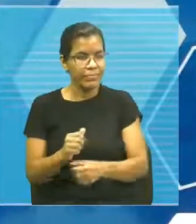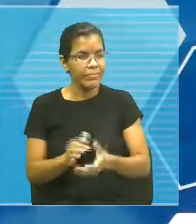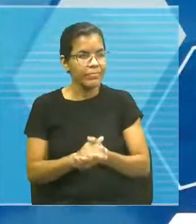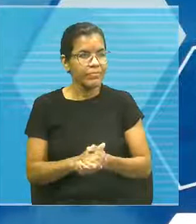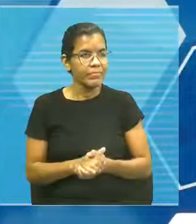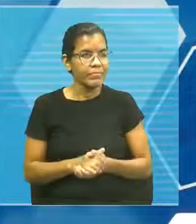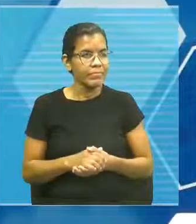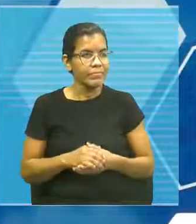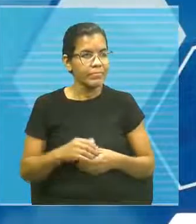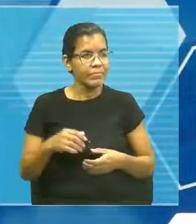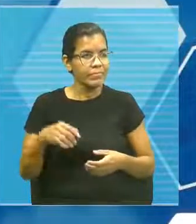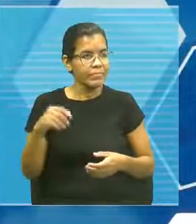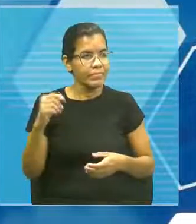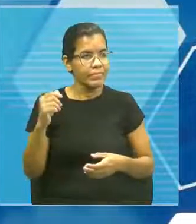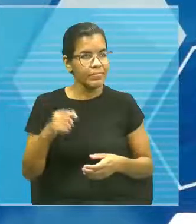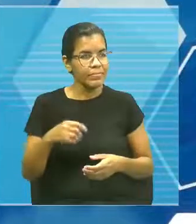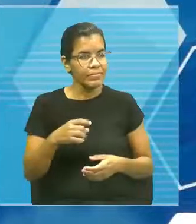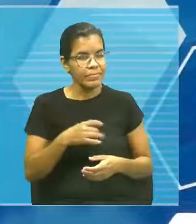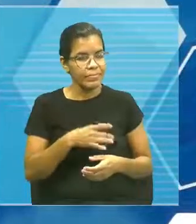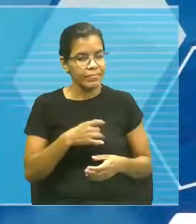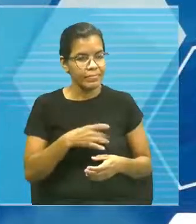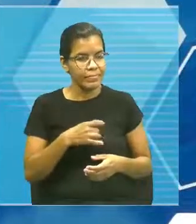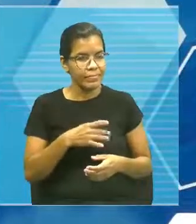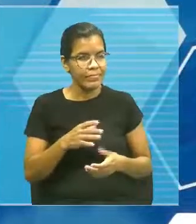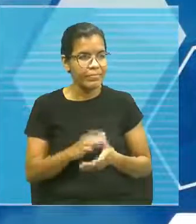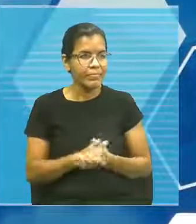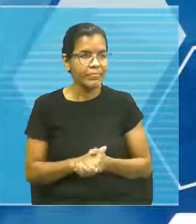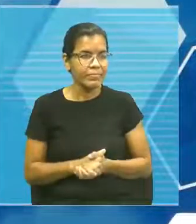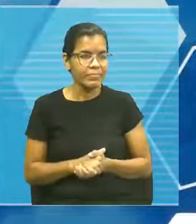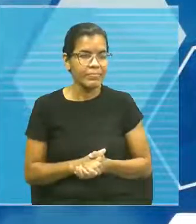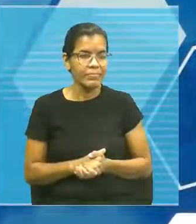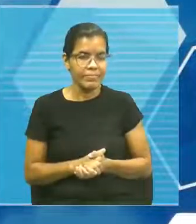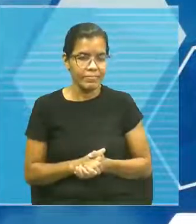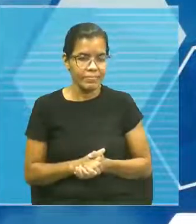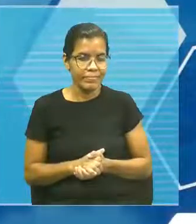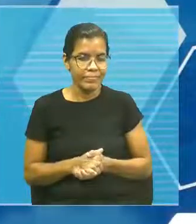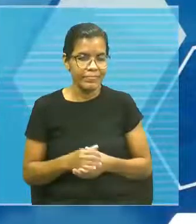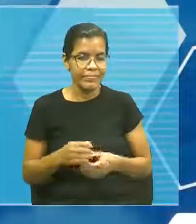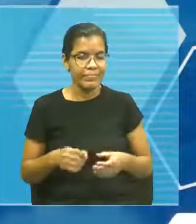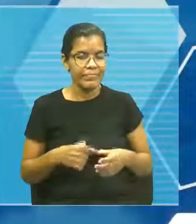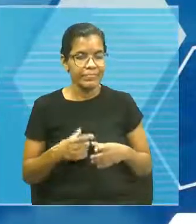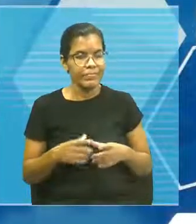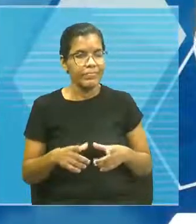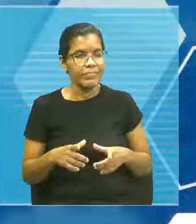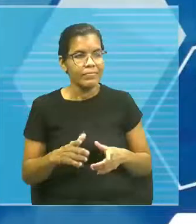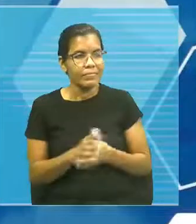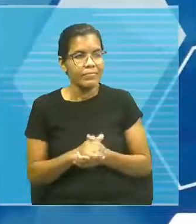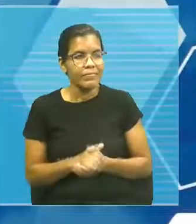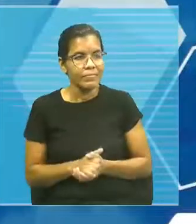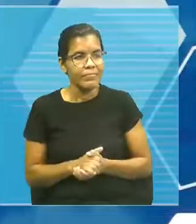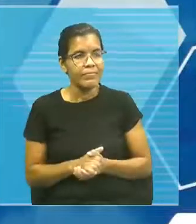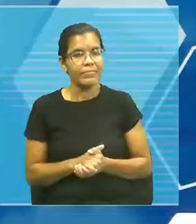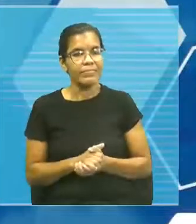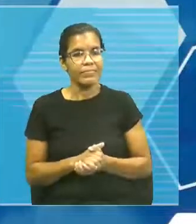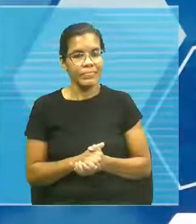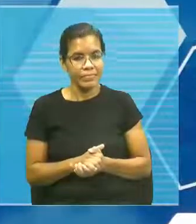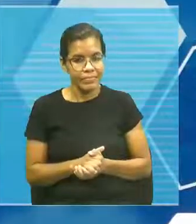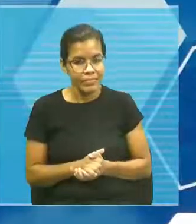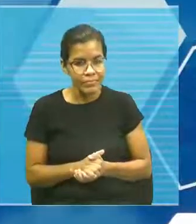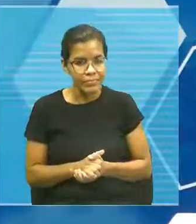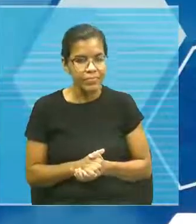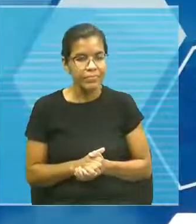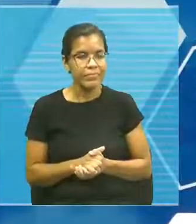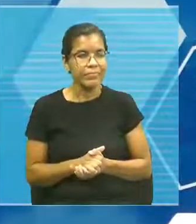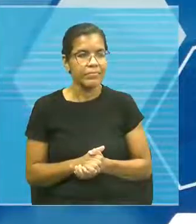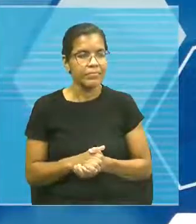mas eu já esqueci. Acontece, né? A pessoa que buga no meio da aula também esquece as coisas. Coisa que já esqueceu também,